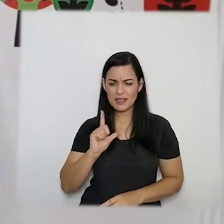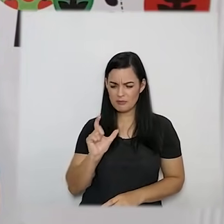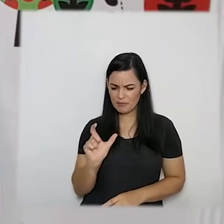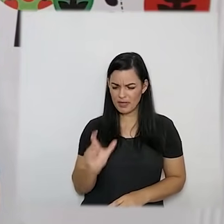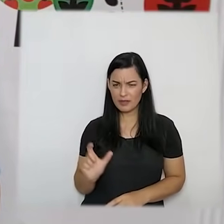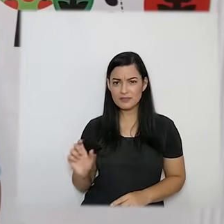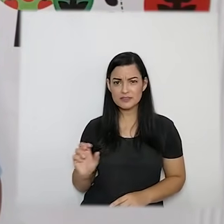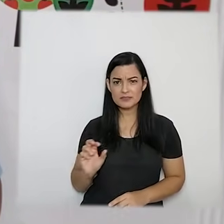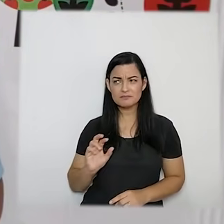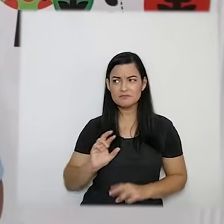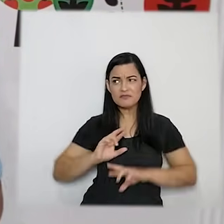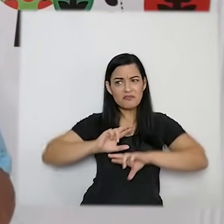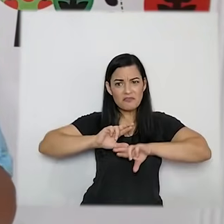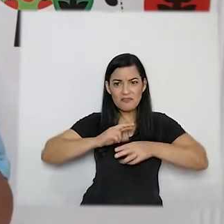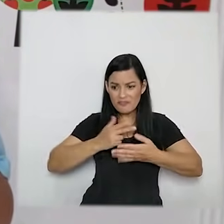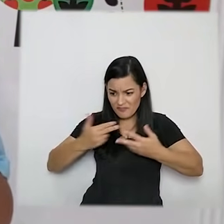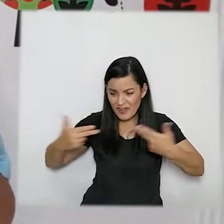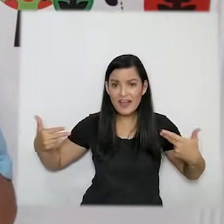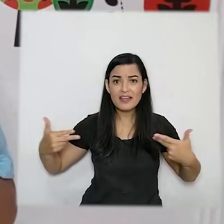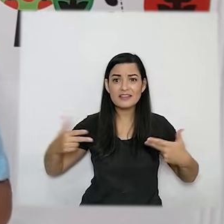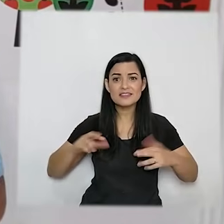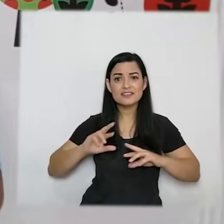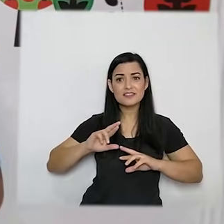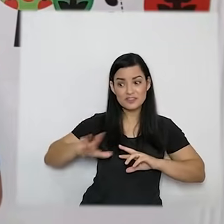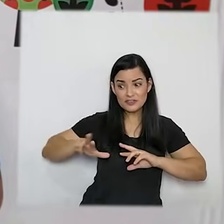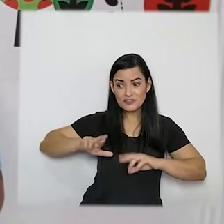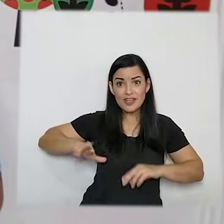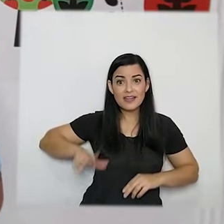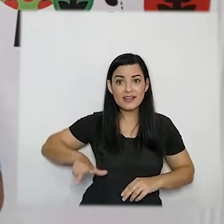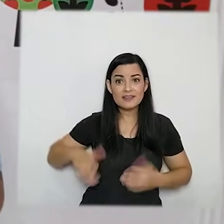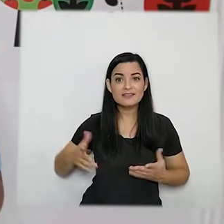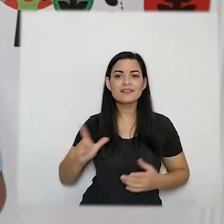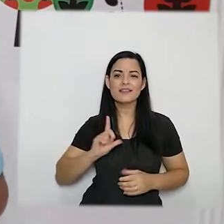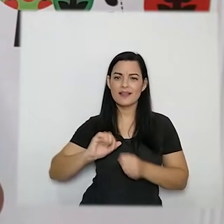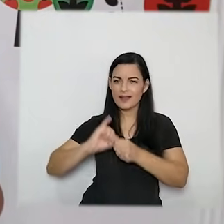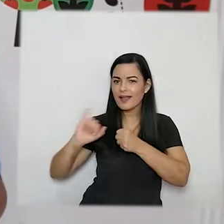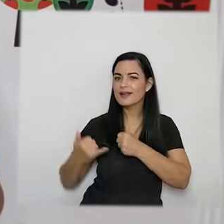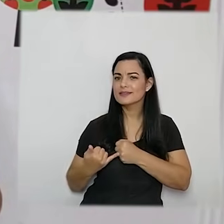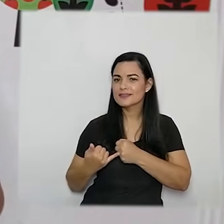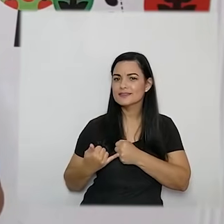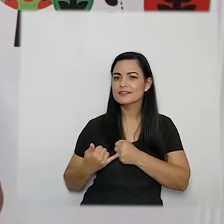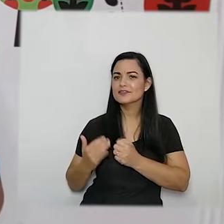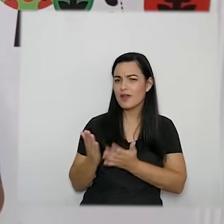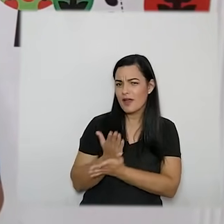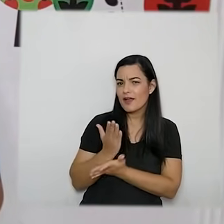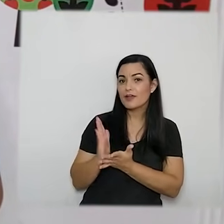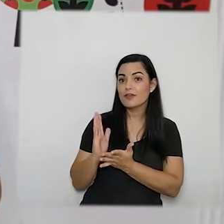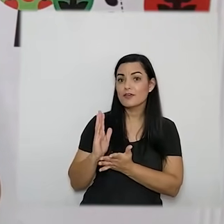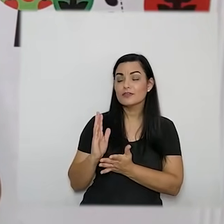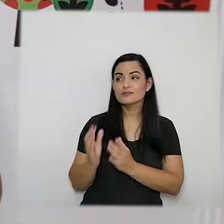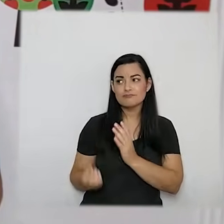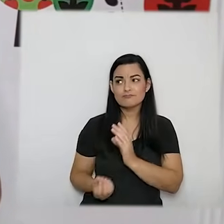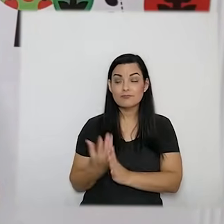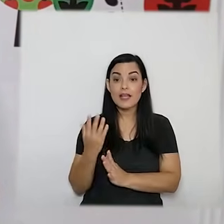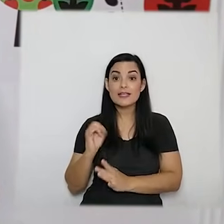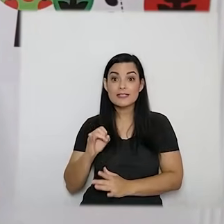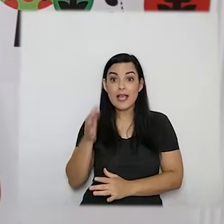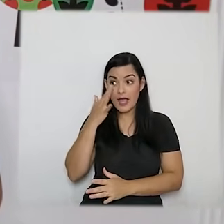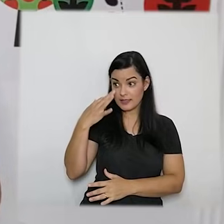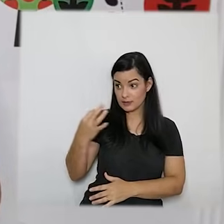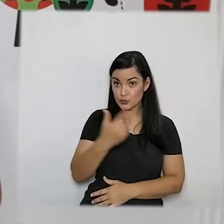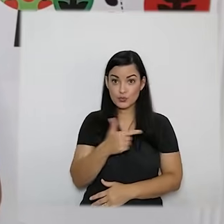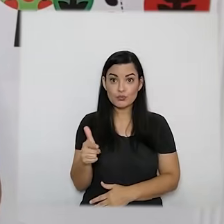palavras diferentes, né? Até mesmo alguns adjetivos ali aparecem e se nós não ficarmos